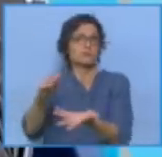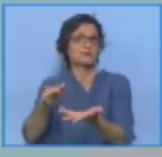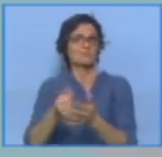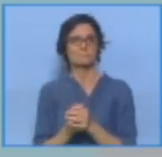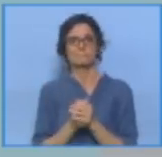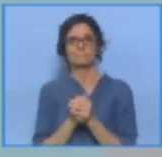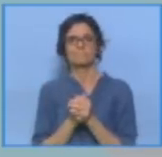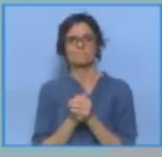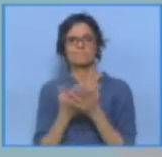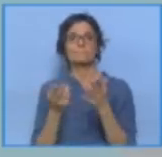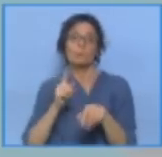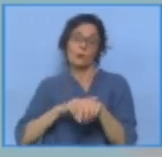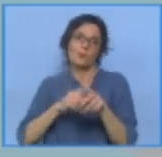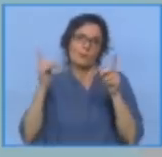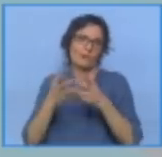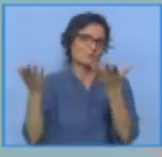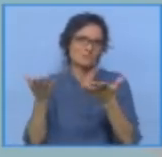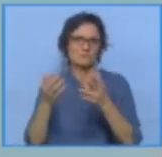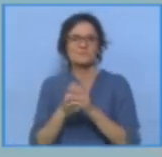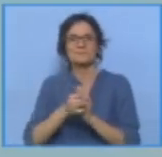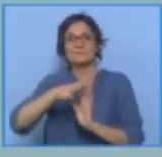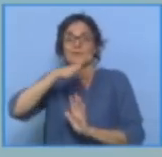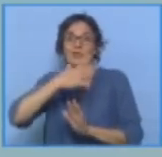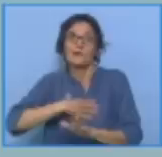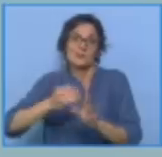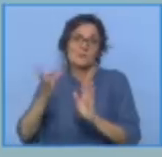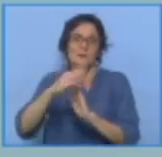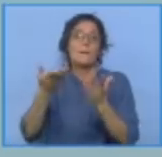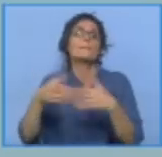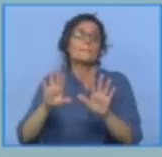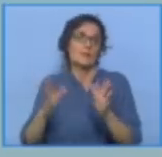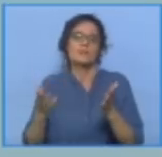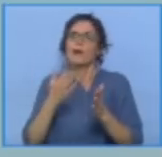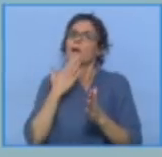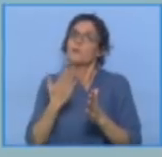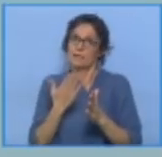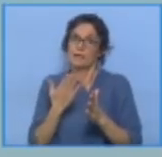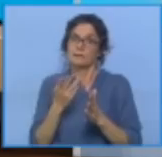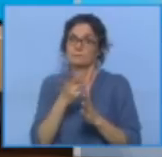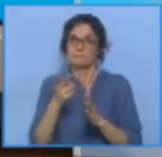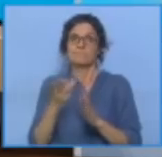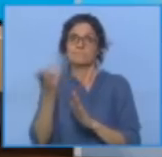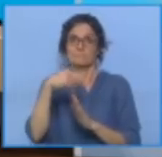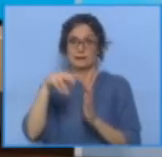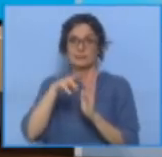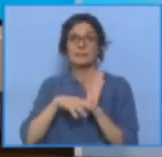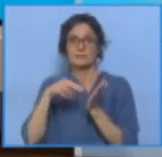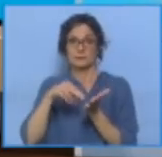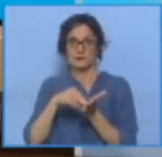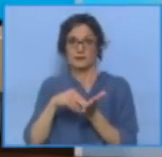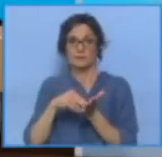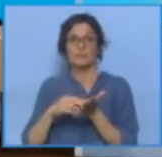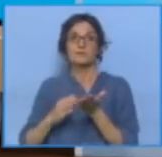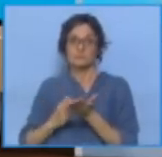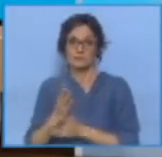tempo não nos permite ir mais além, muito haveria para dizer, mas enfim, Padre Marcelino, muito obrigado pela sua presença aqui. Vamos continuar